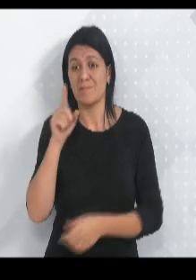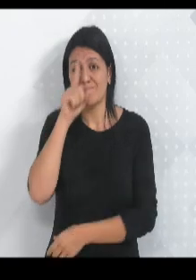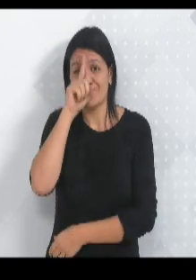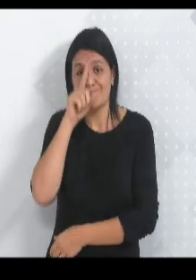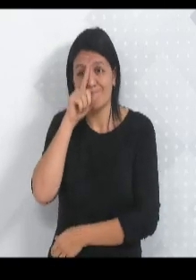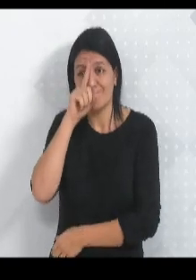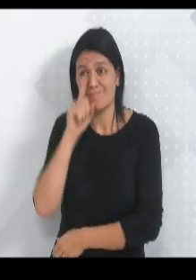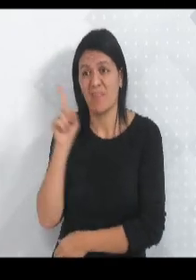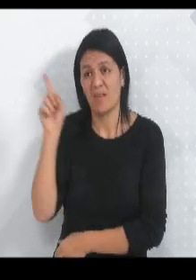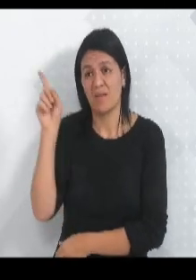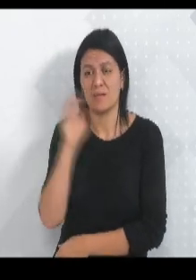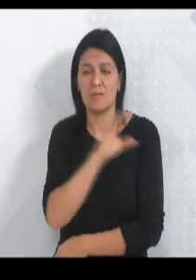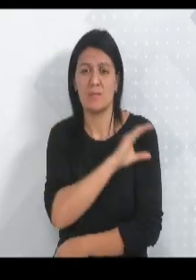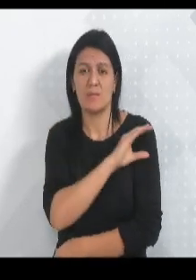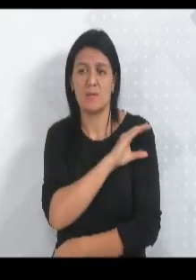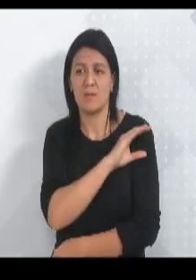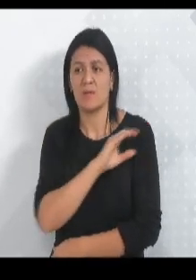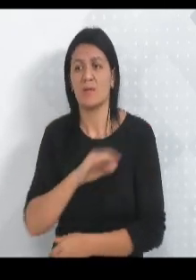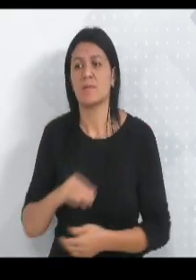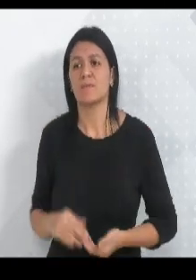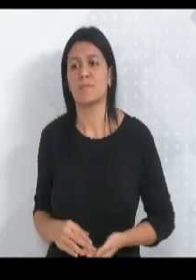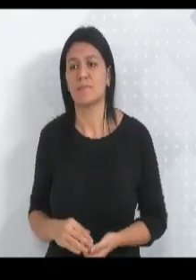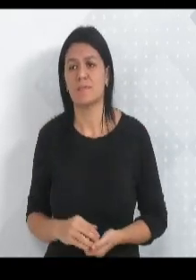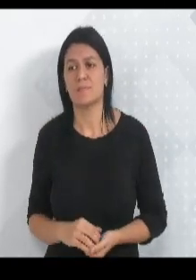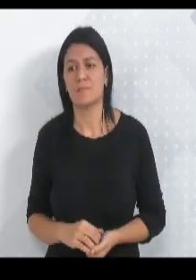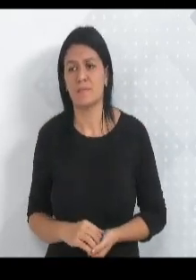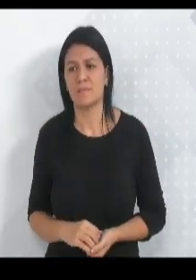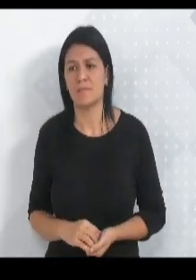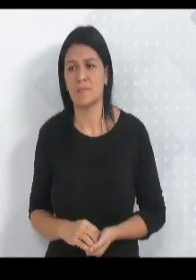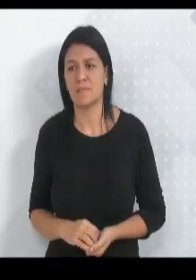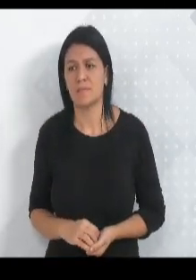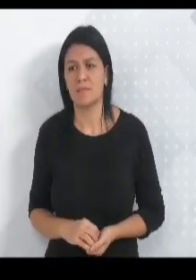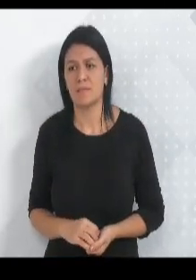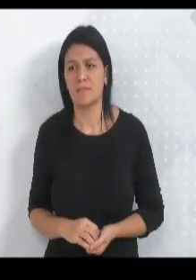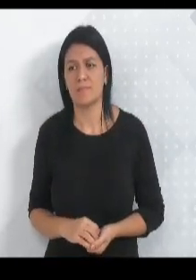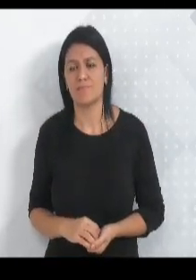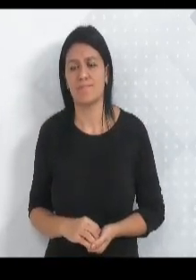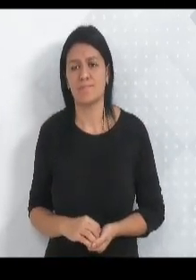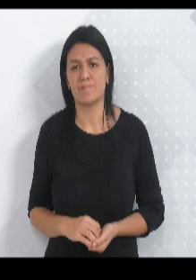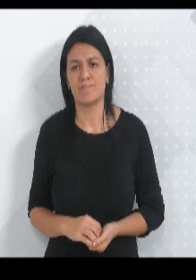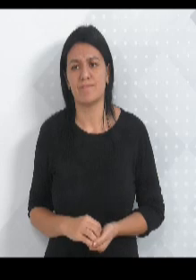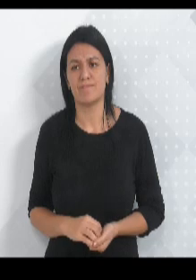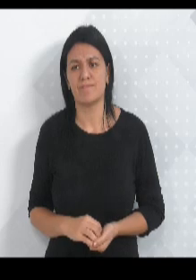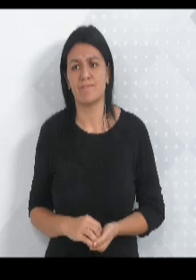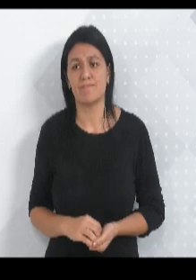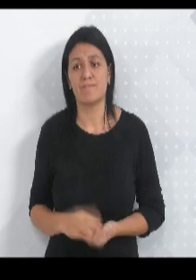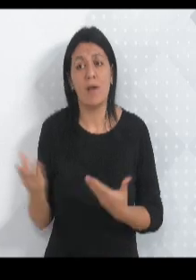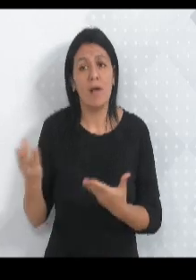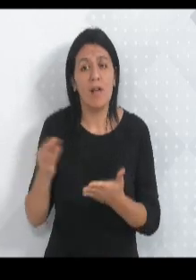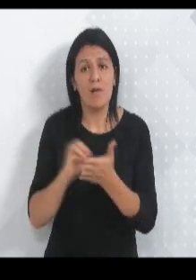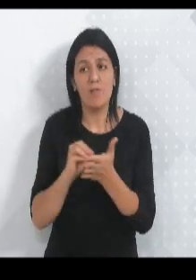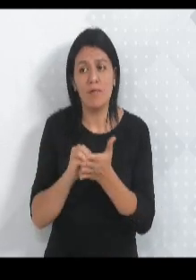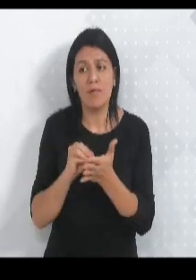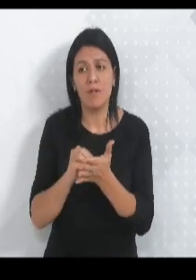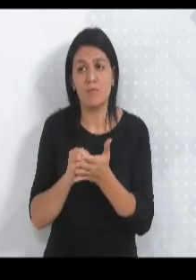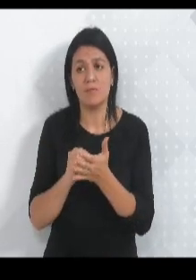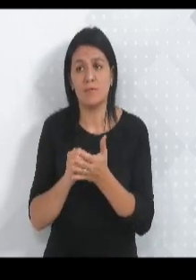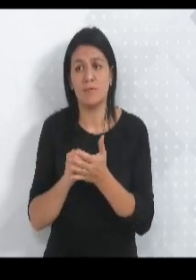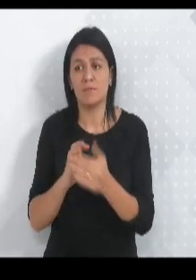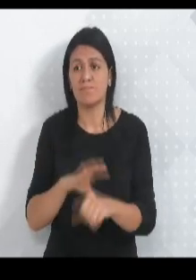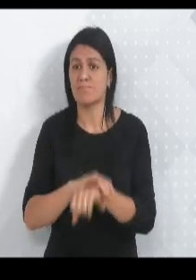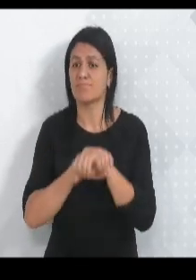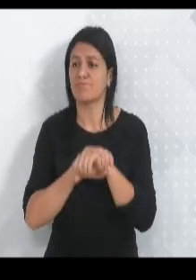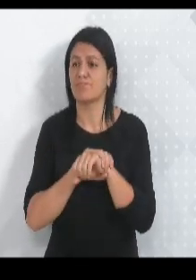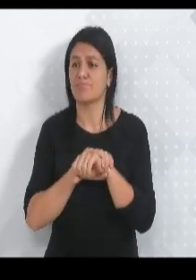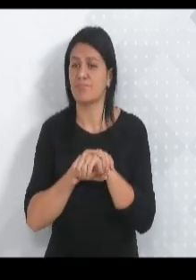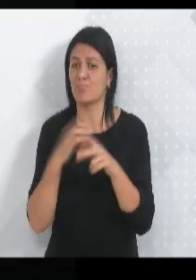d'água do CI Frei Odorico Deurix, lá da Itapavazinha. Olha a falta de segurança, a falta de